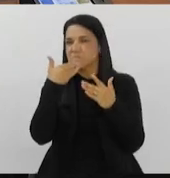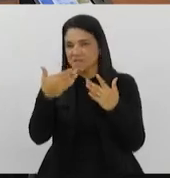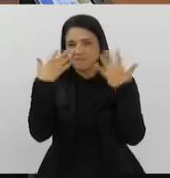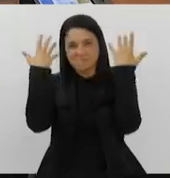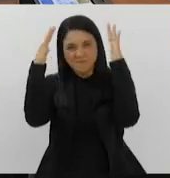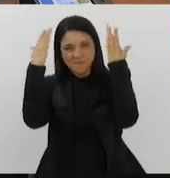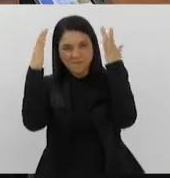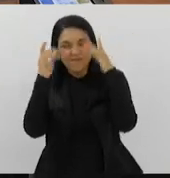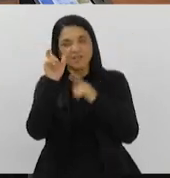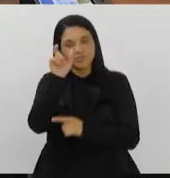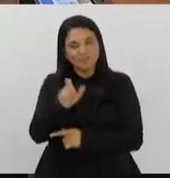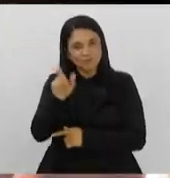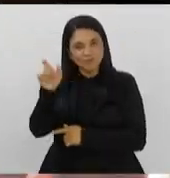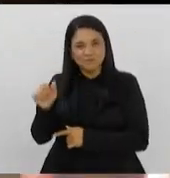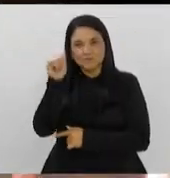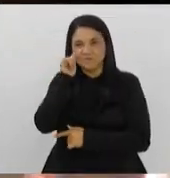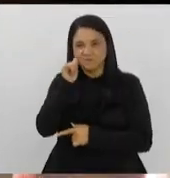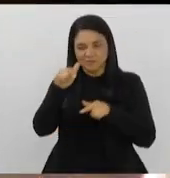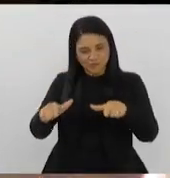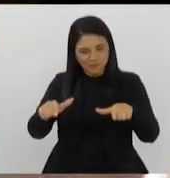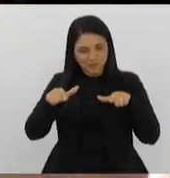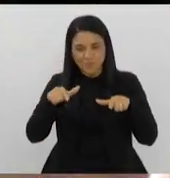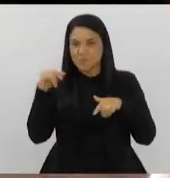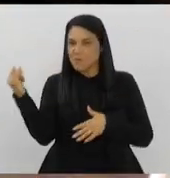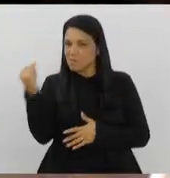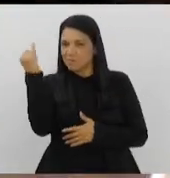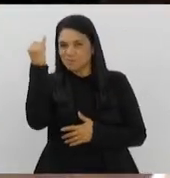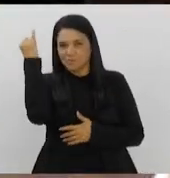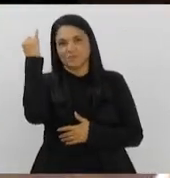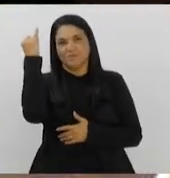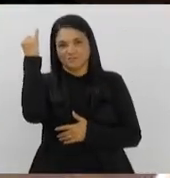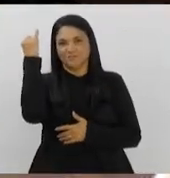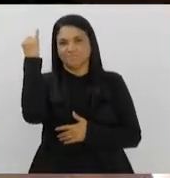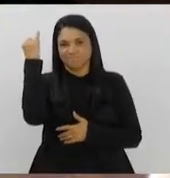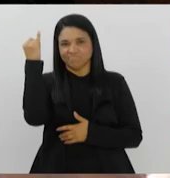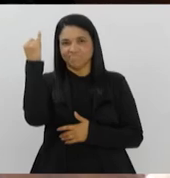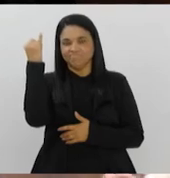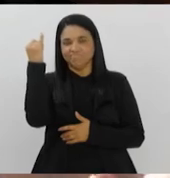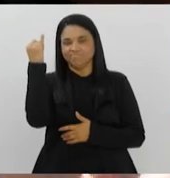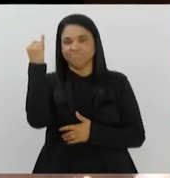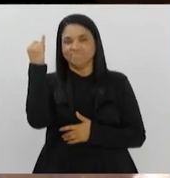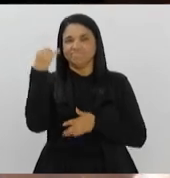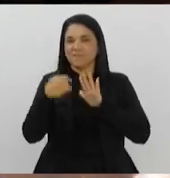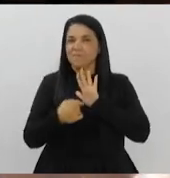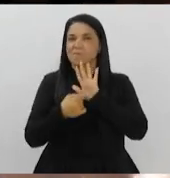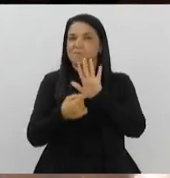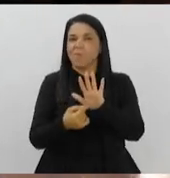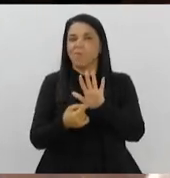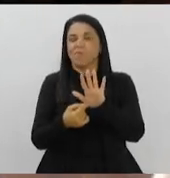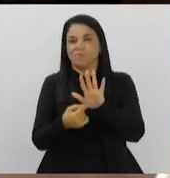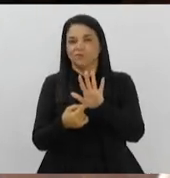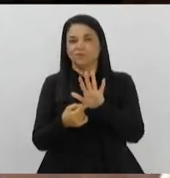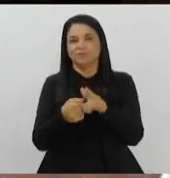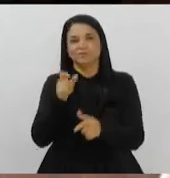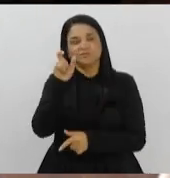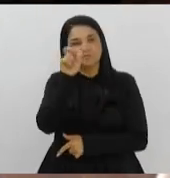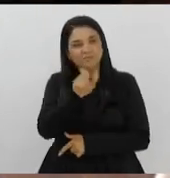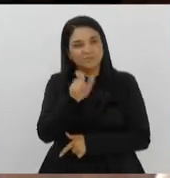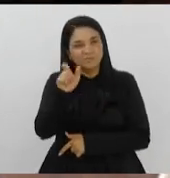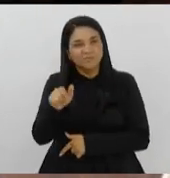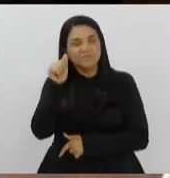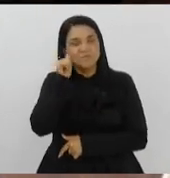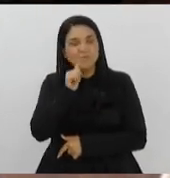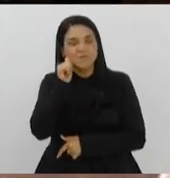agraciadas com esse diploma tão importante, que contempla aquelas mulheres